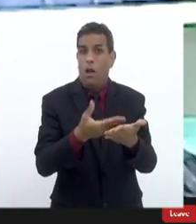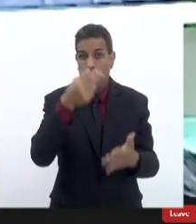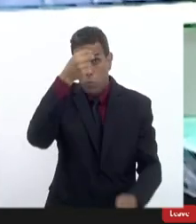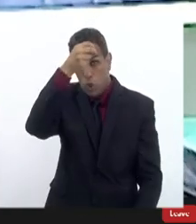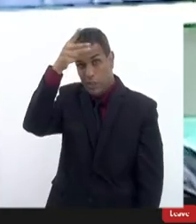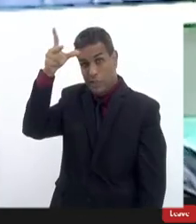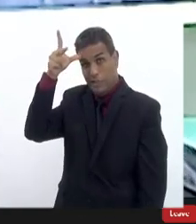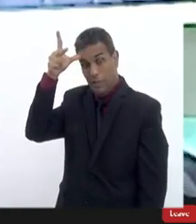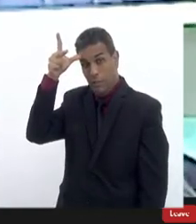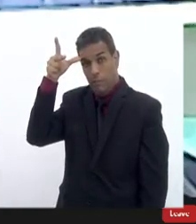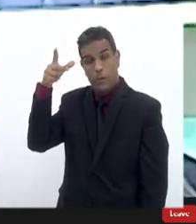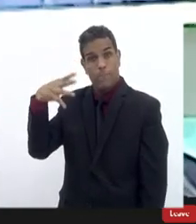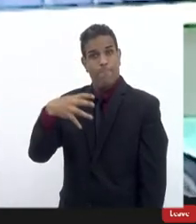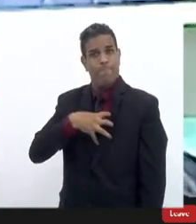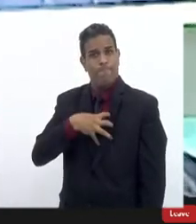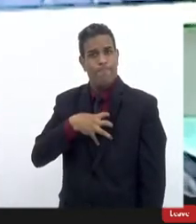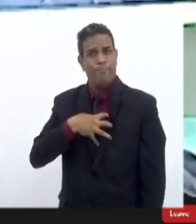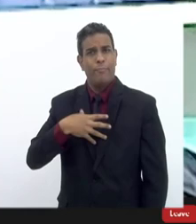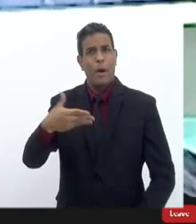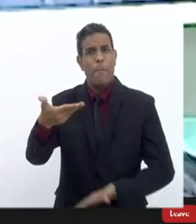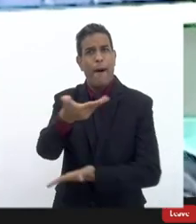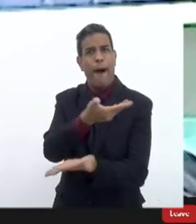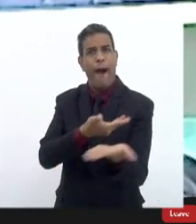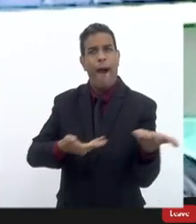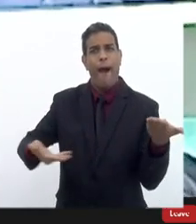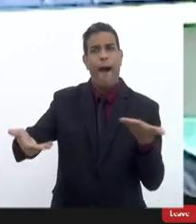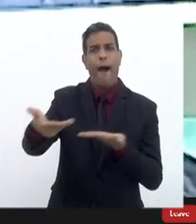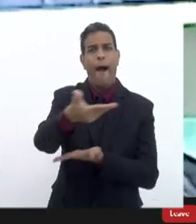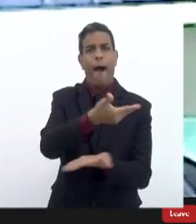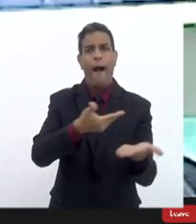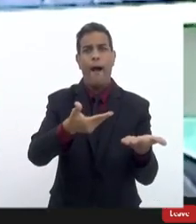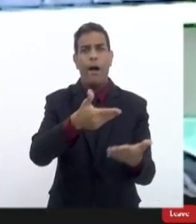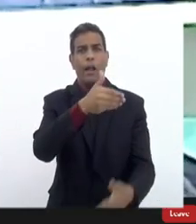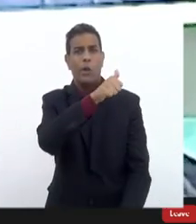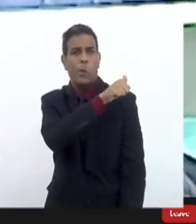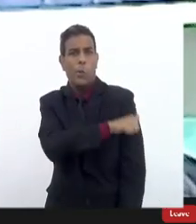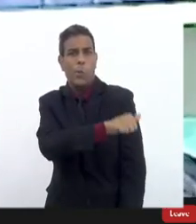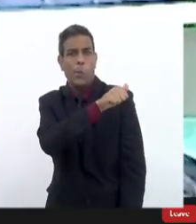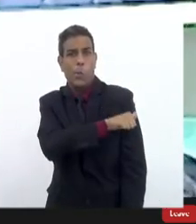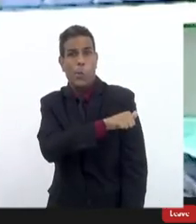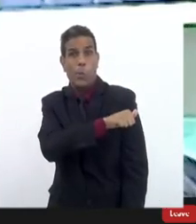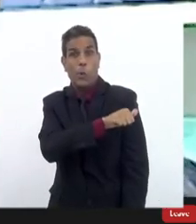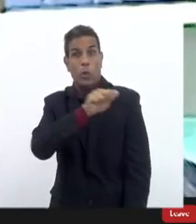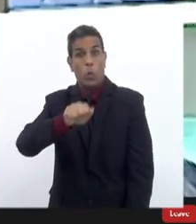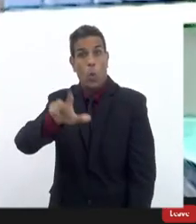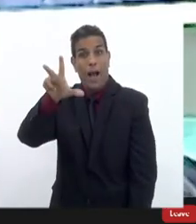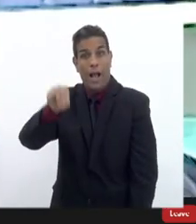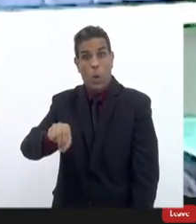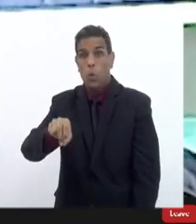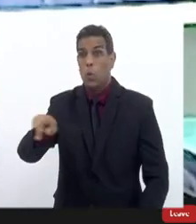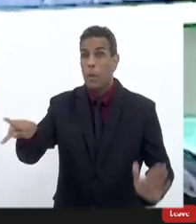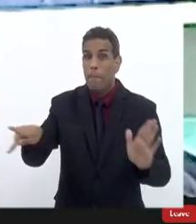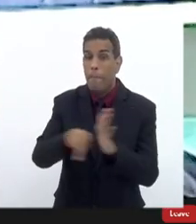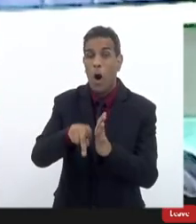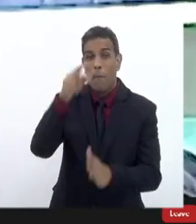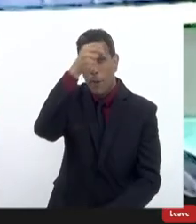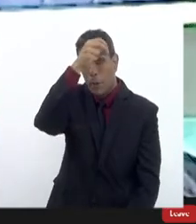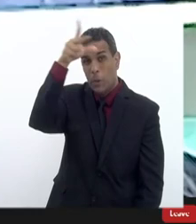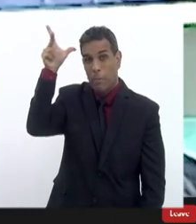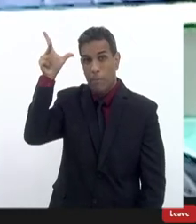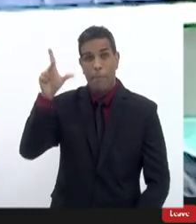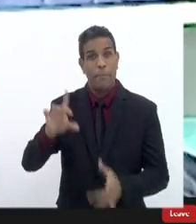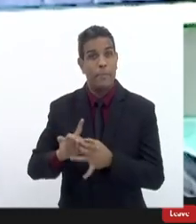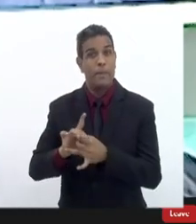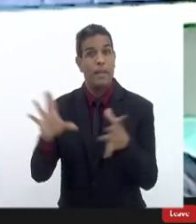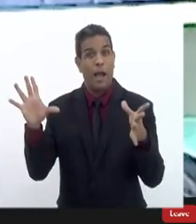município, que é compartilhada com o Estado, aonde os alunos do município já estão